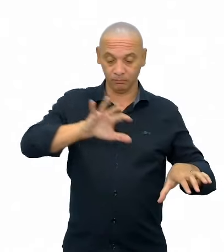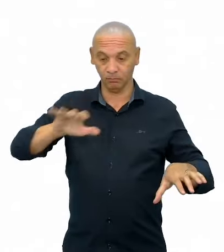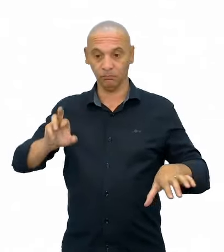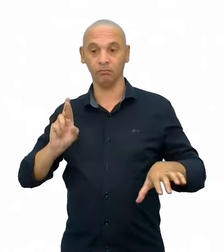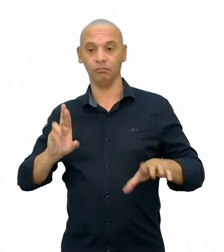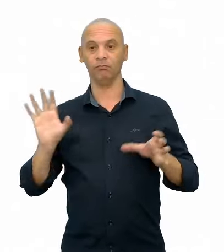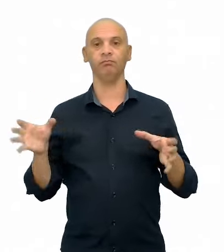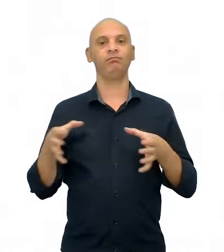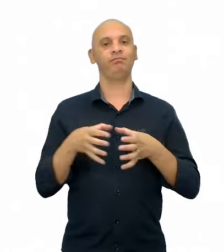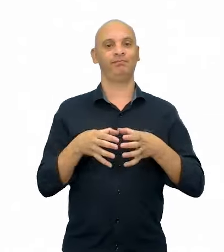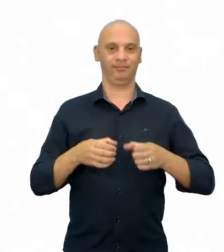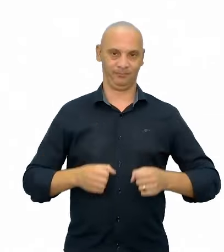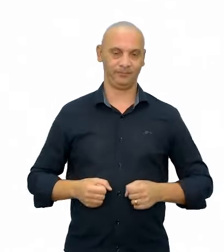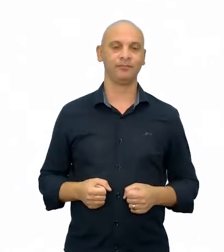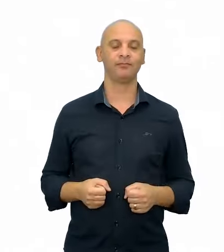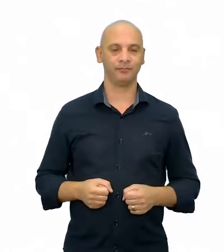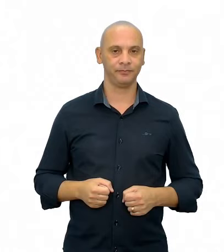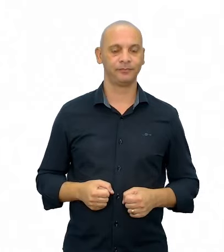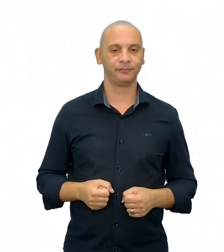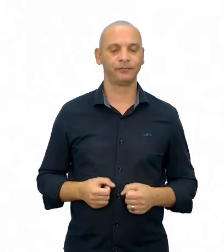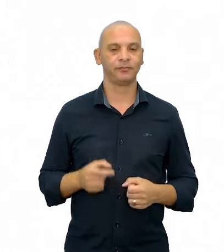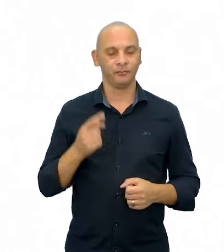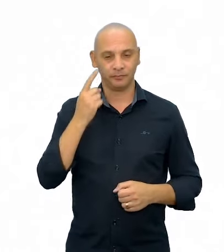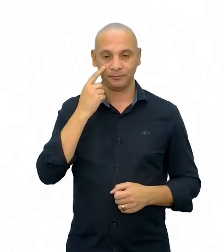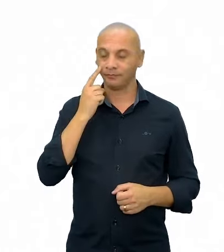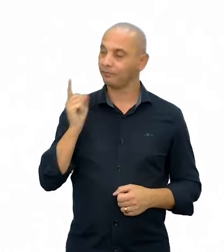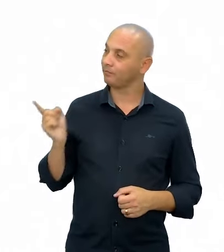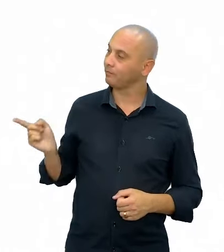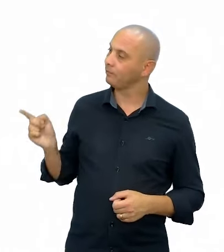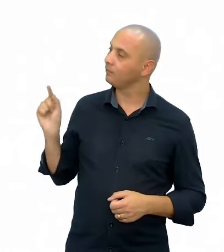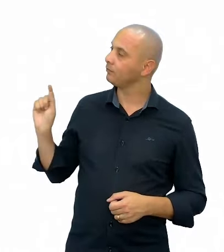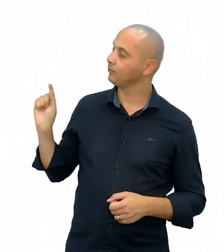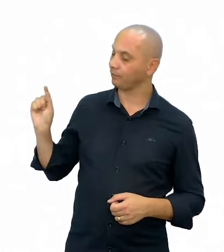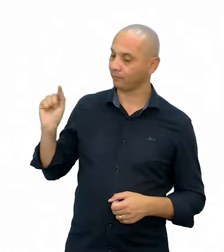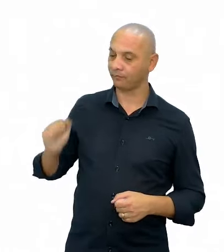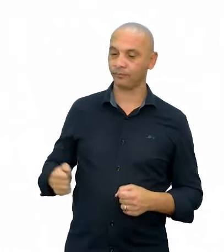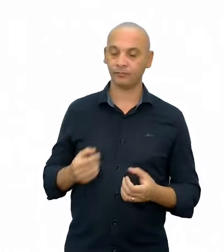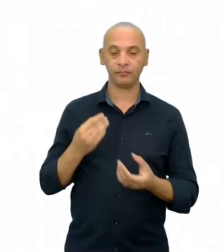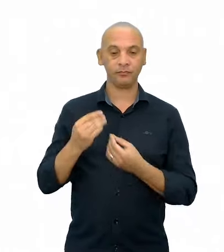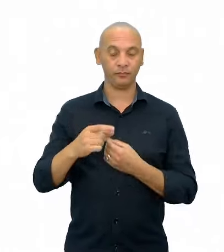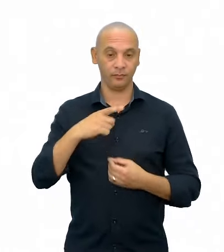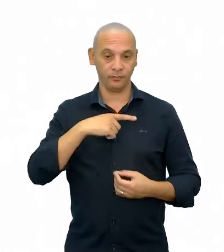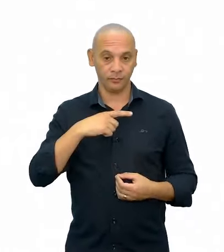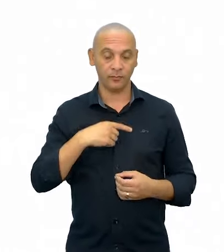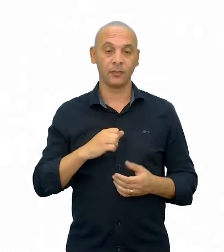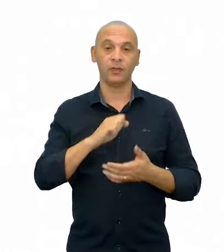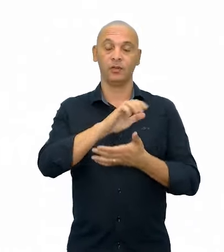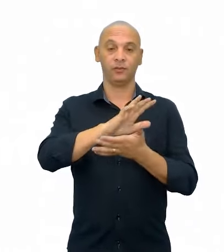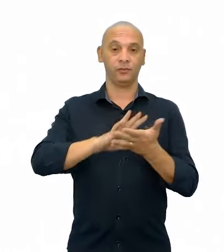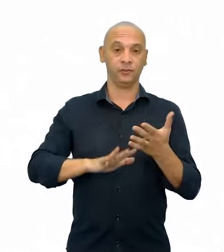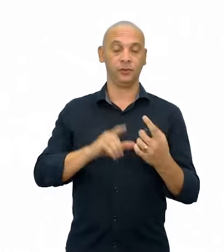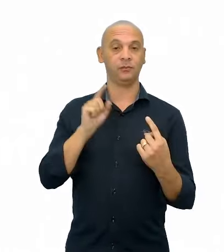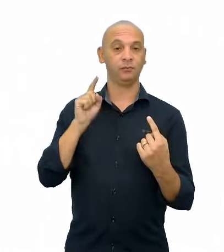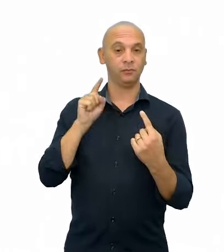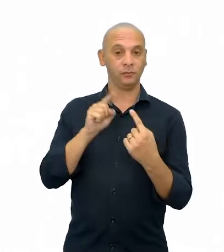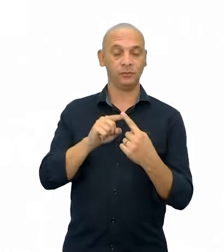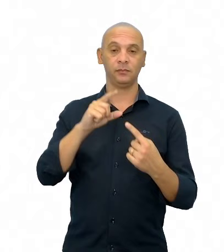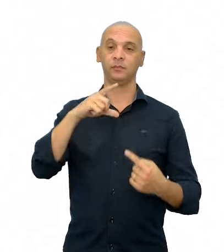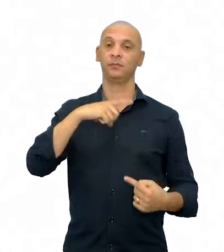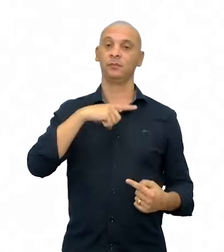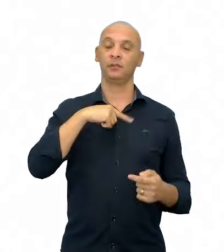soluções. Então, aqui, o que que a gente vê? O cenário dessa atividade, a gente